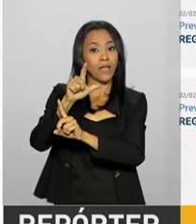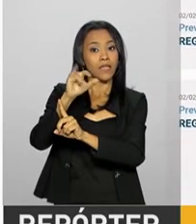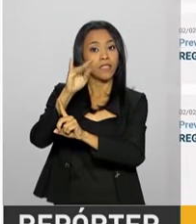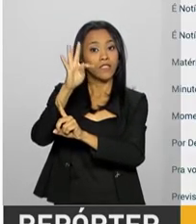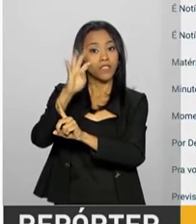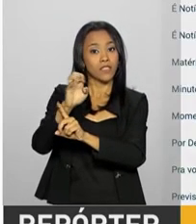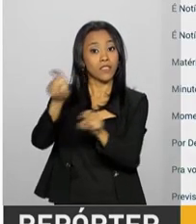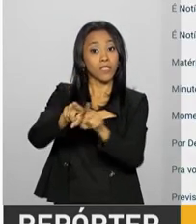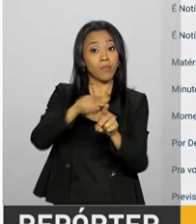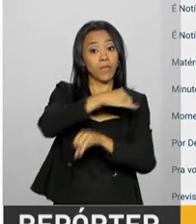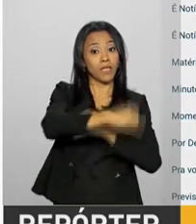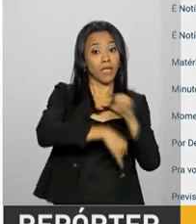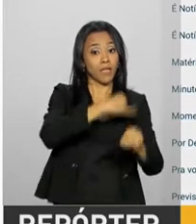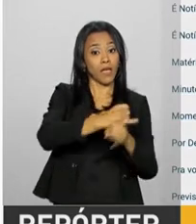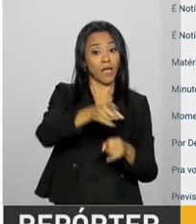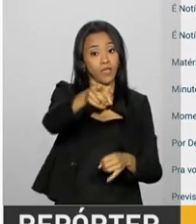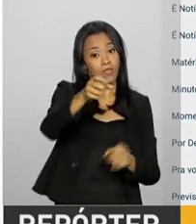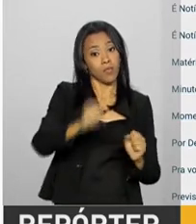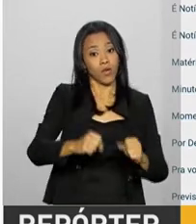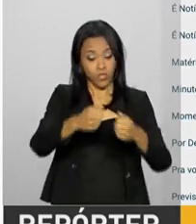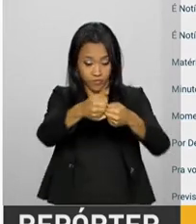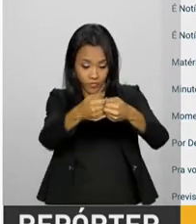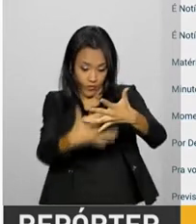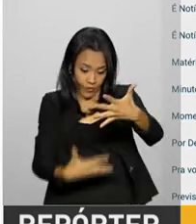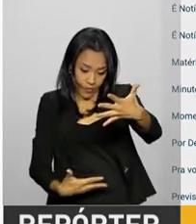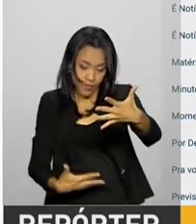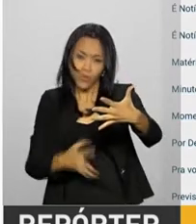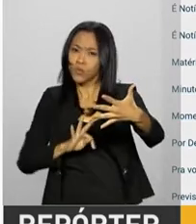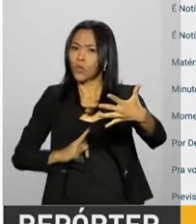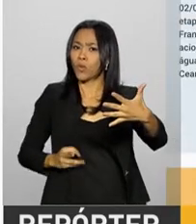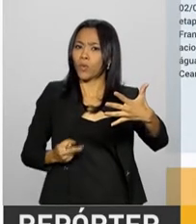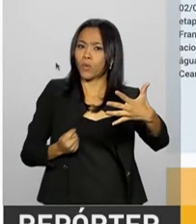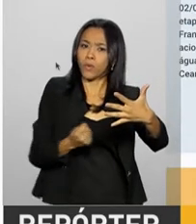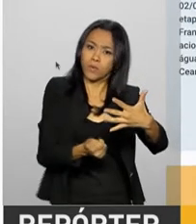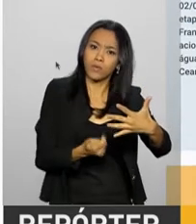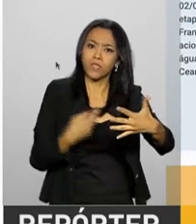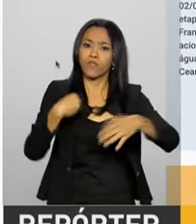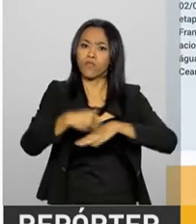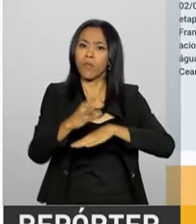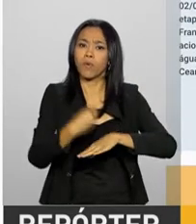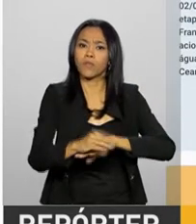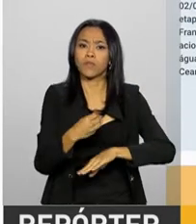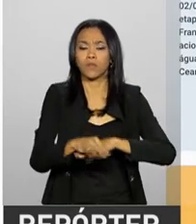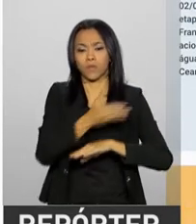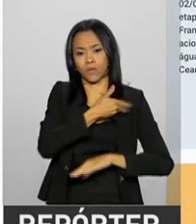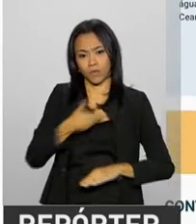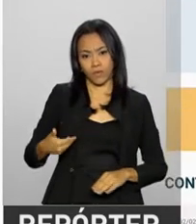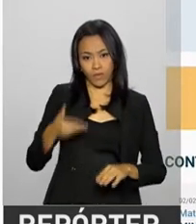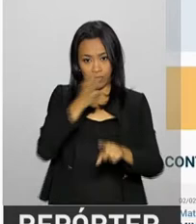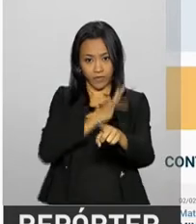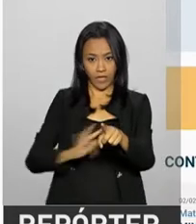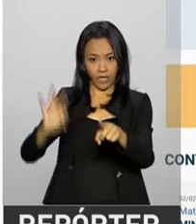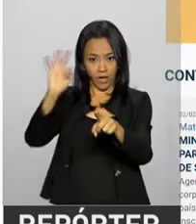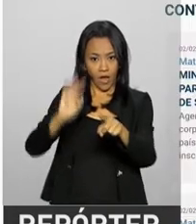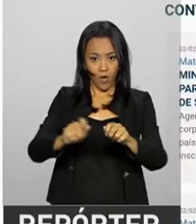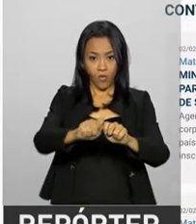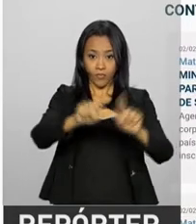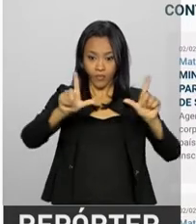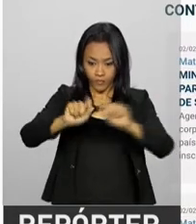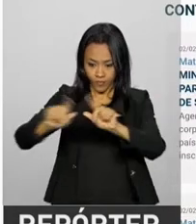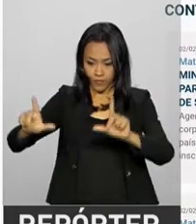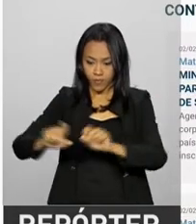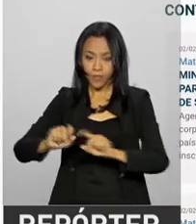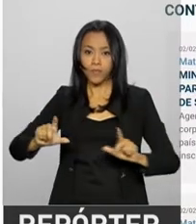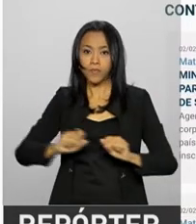internet aqui podem ser baixados todos os programas com informações do governo federal incluindo a voz do brasil